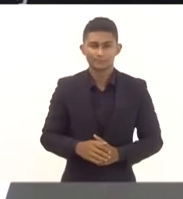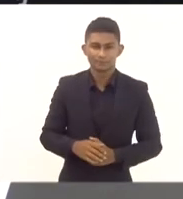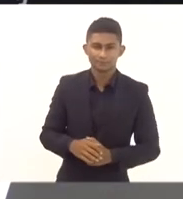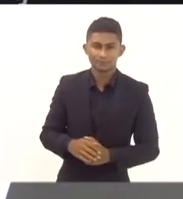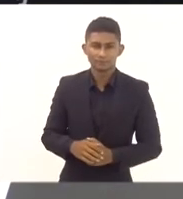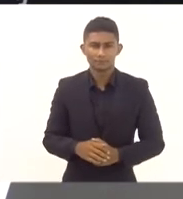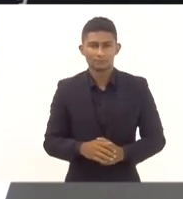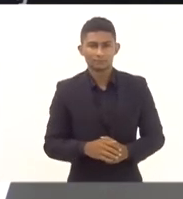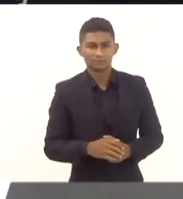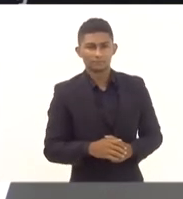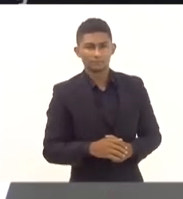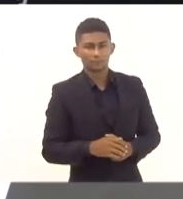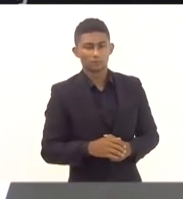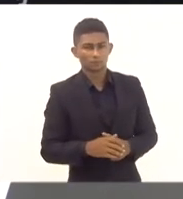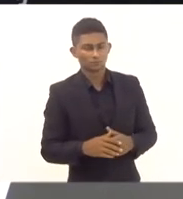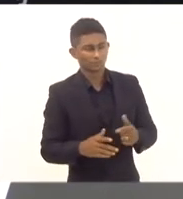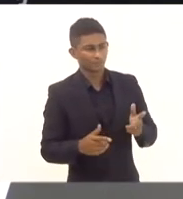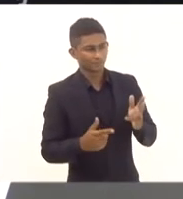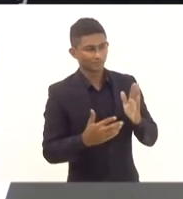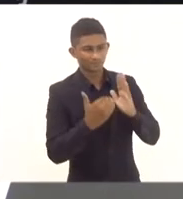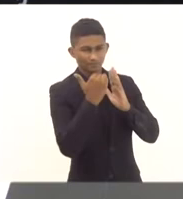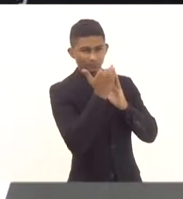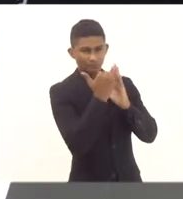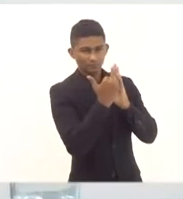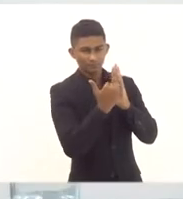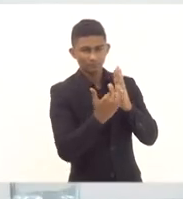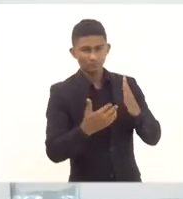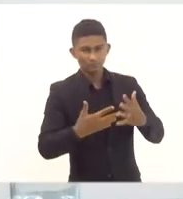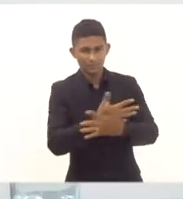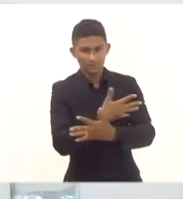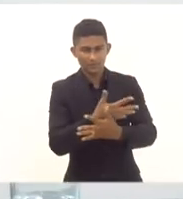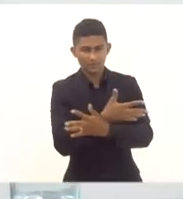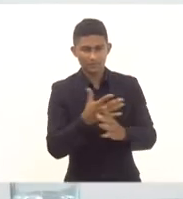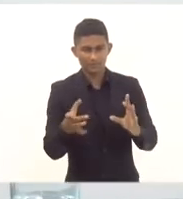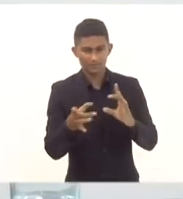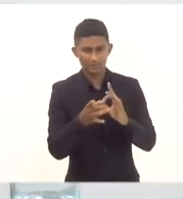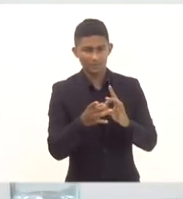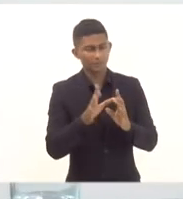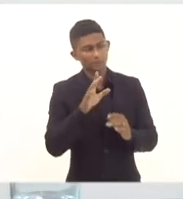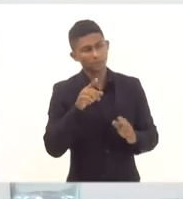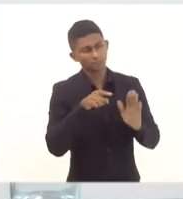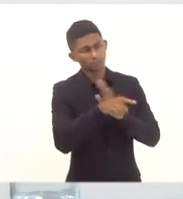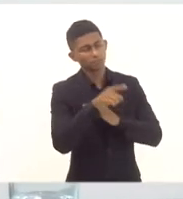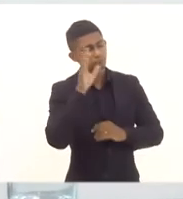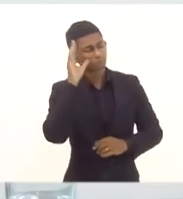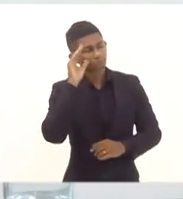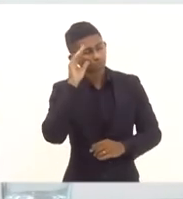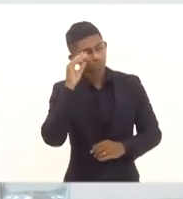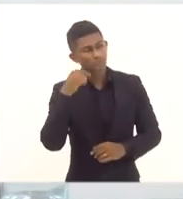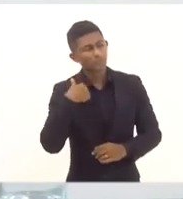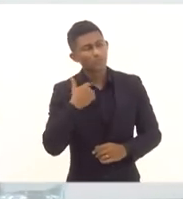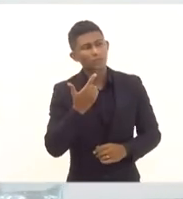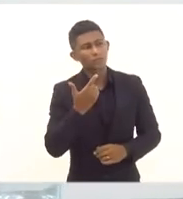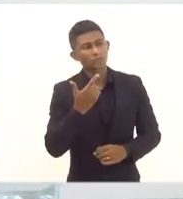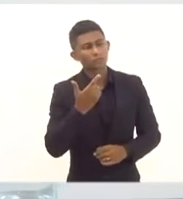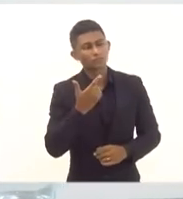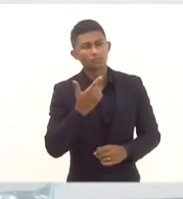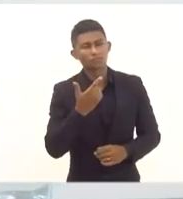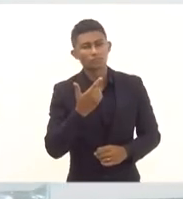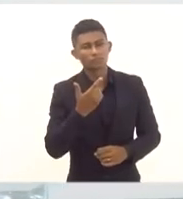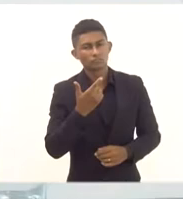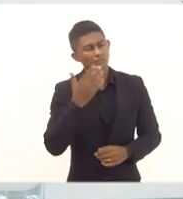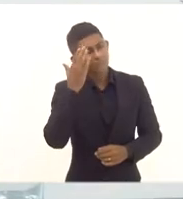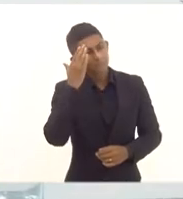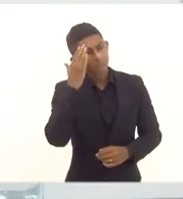ao Programa Cidade integrada Nós gostaríamos de saber qual é a relação hoje é